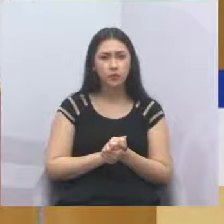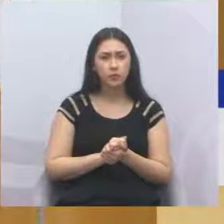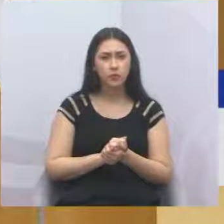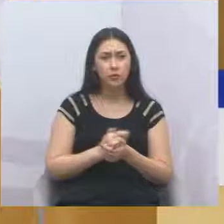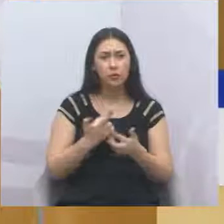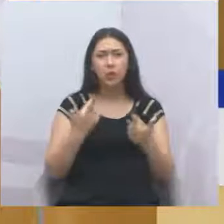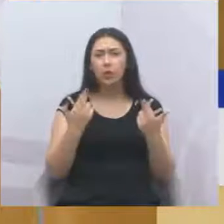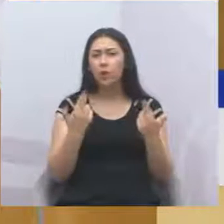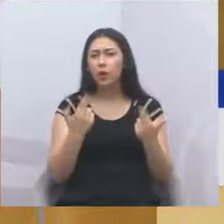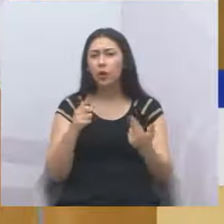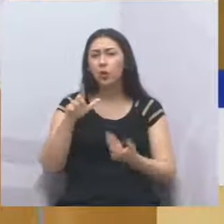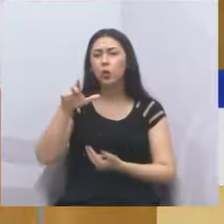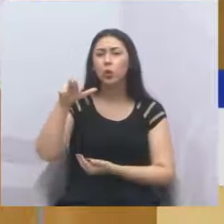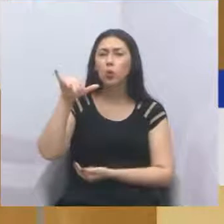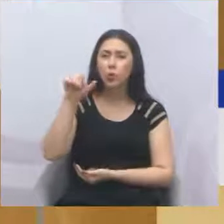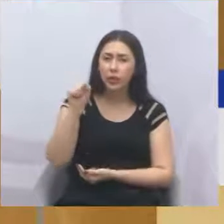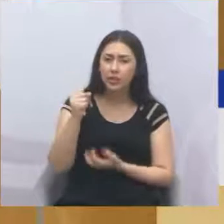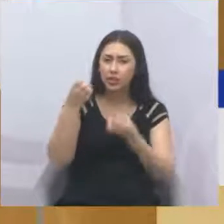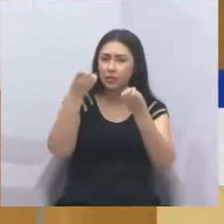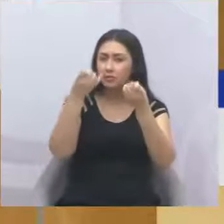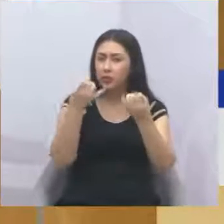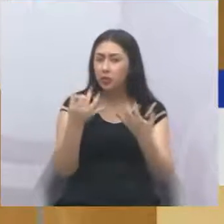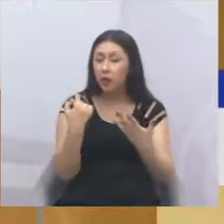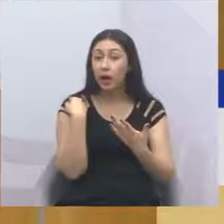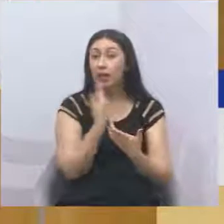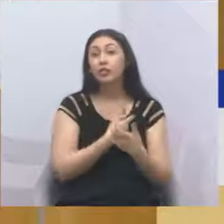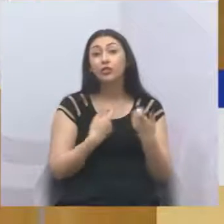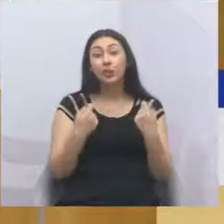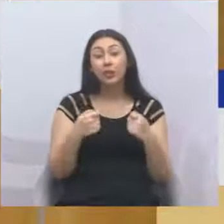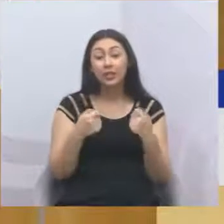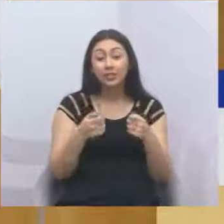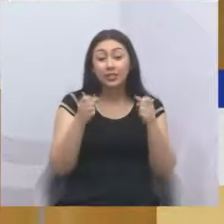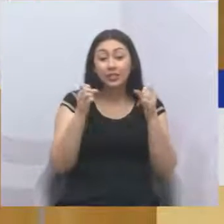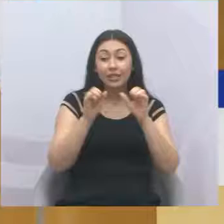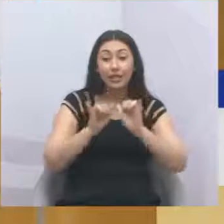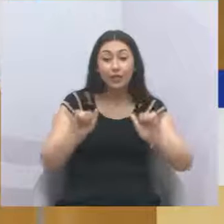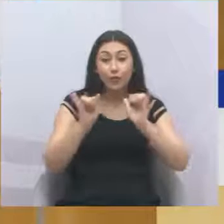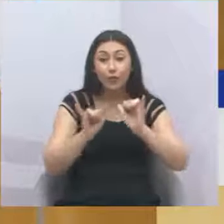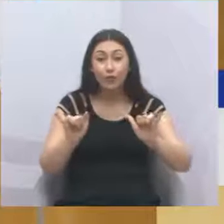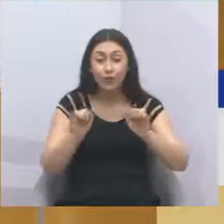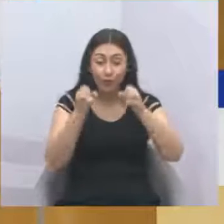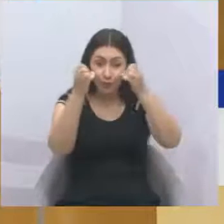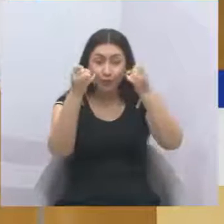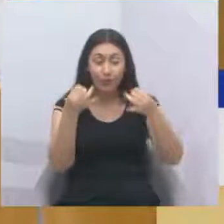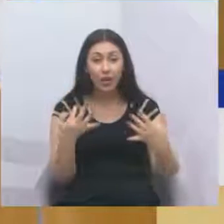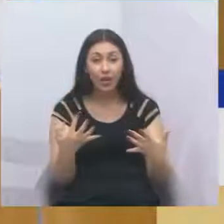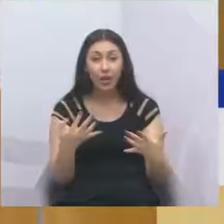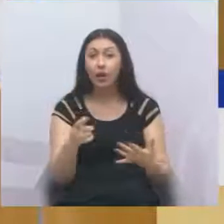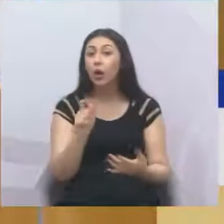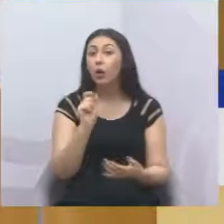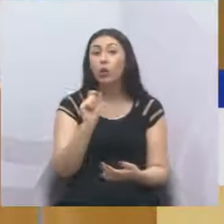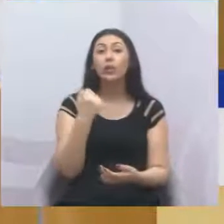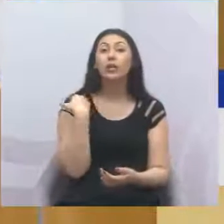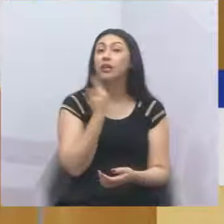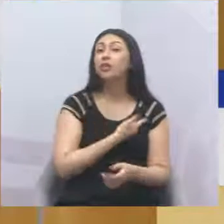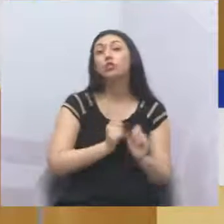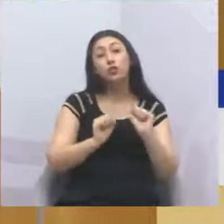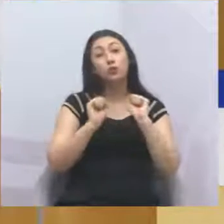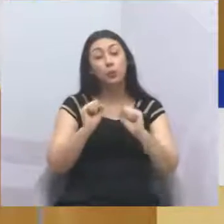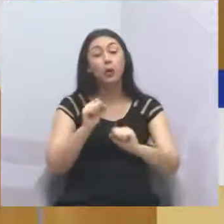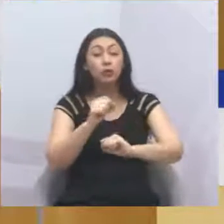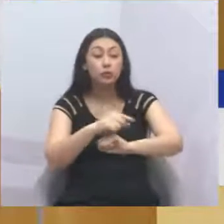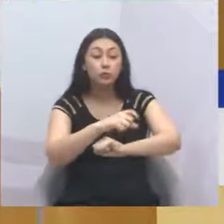como o Luiz Flávio pôde colocar, da gente informar a população daquilo que nós podemos